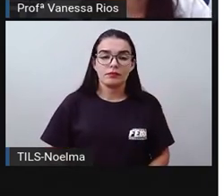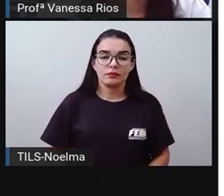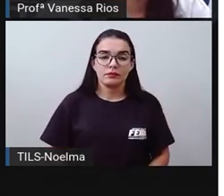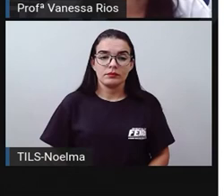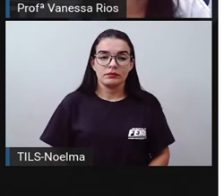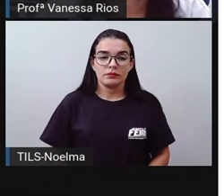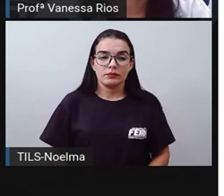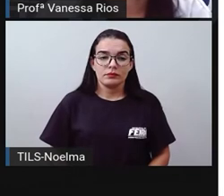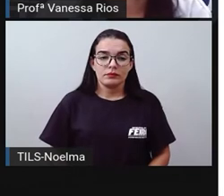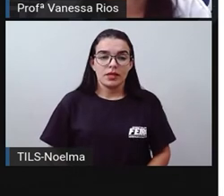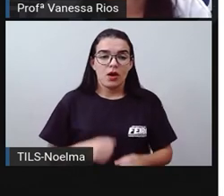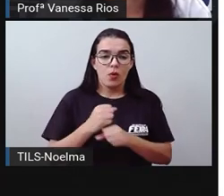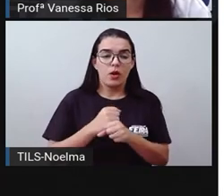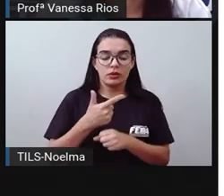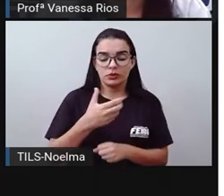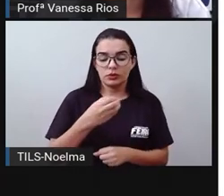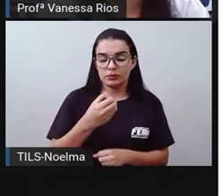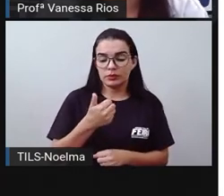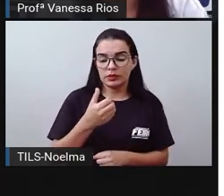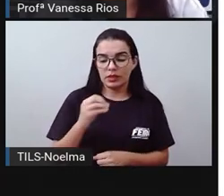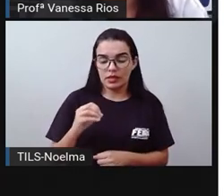que em 2010 eram